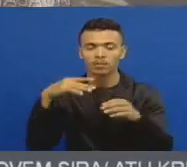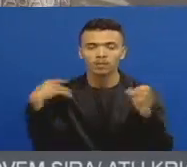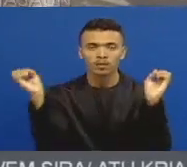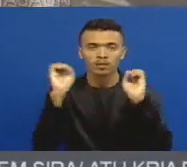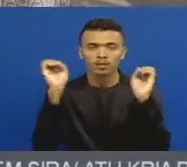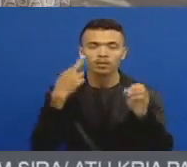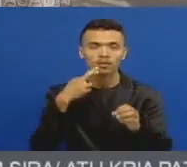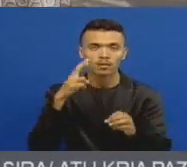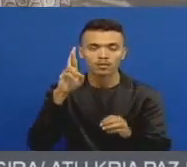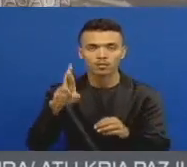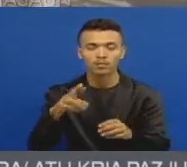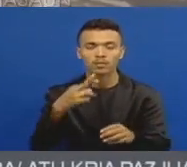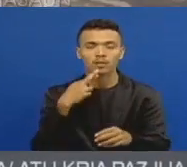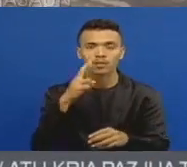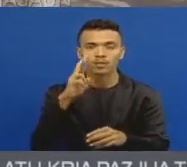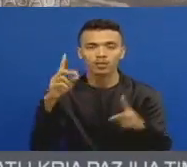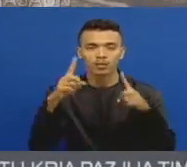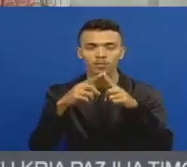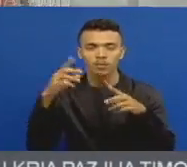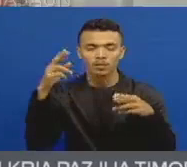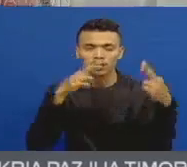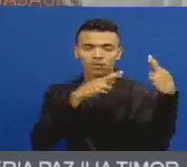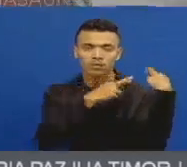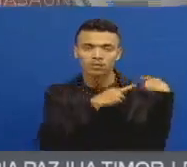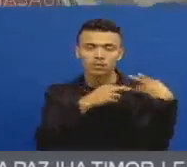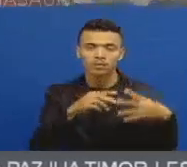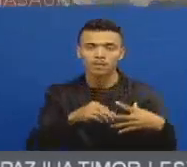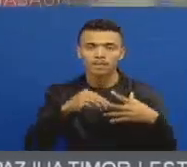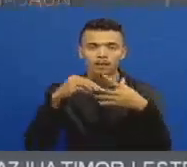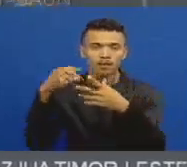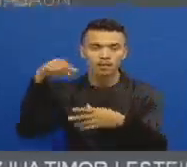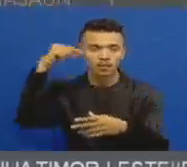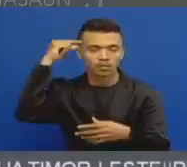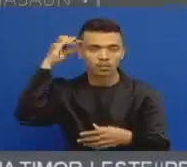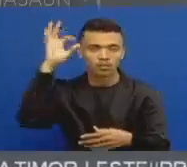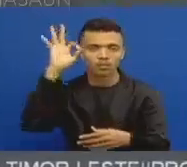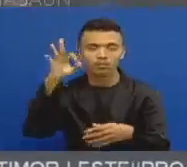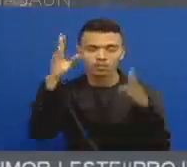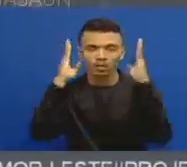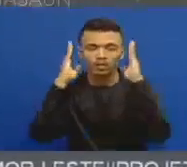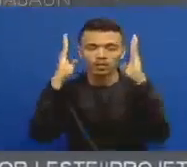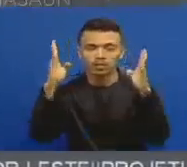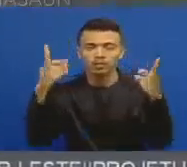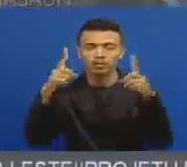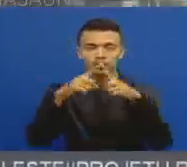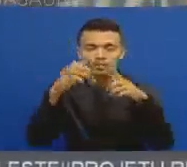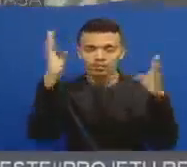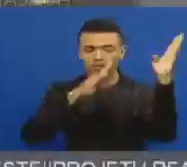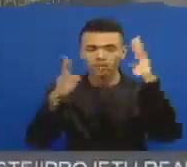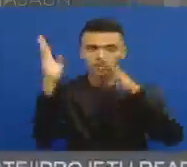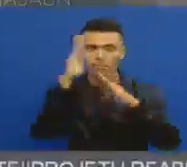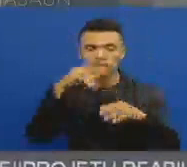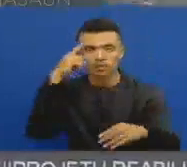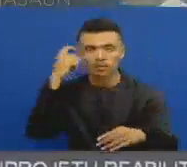resolve botida. Nem recomendo por parte competente lio no governo adotar atenção para problemas na